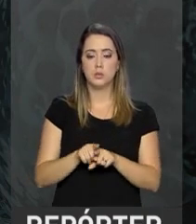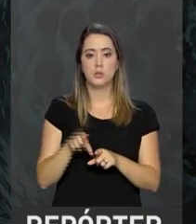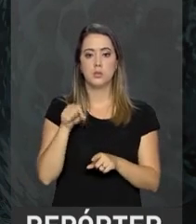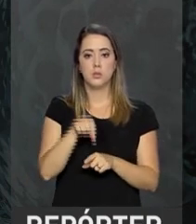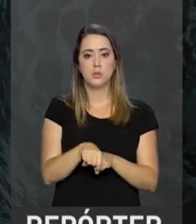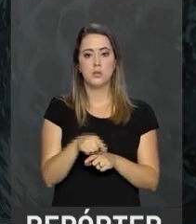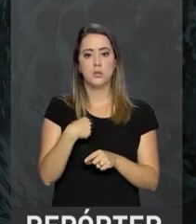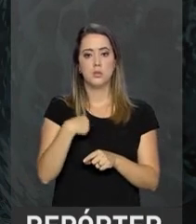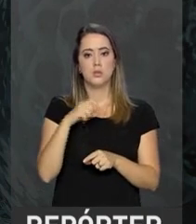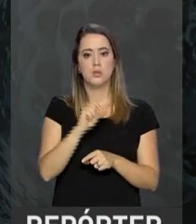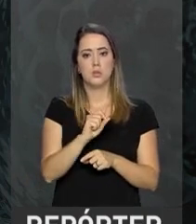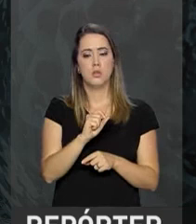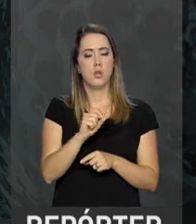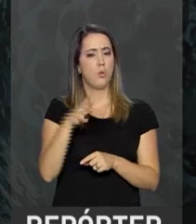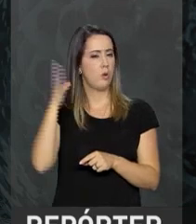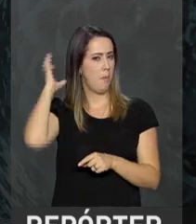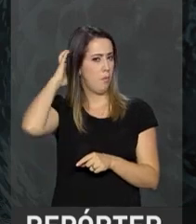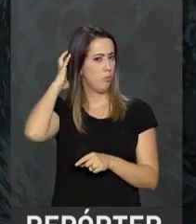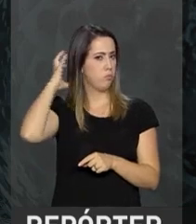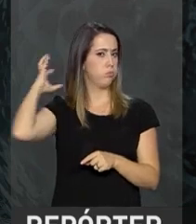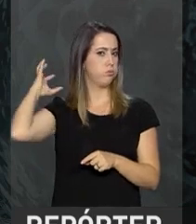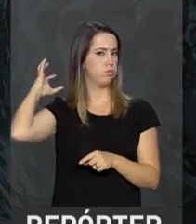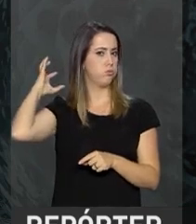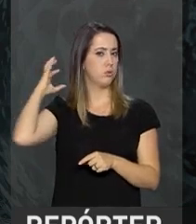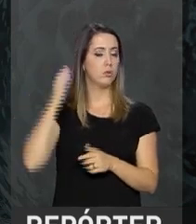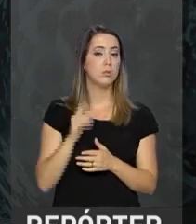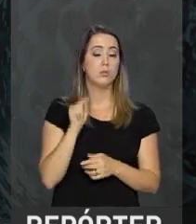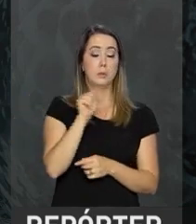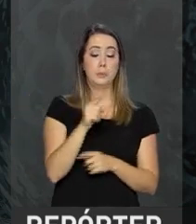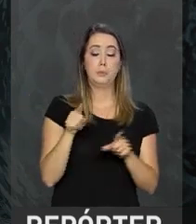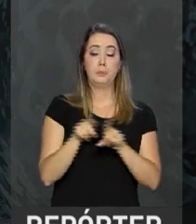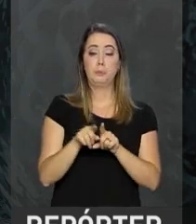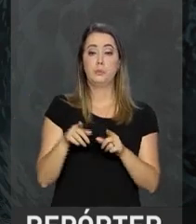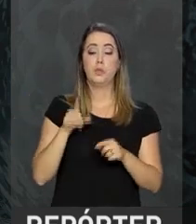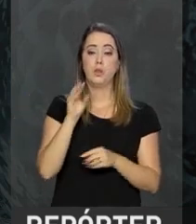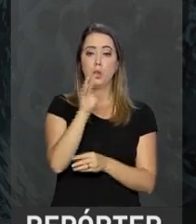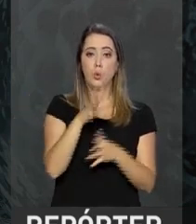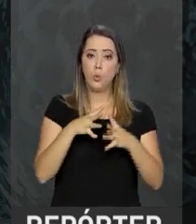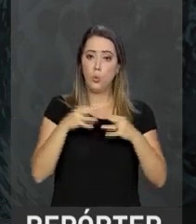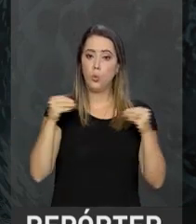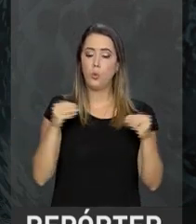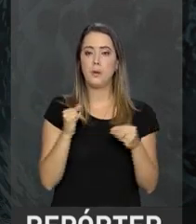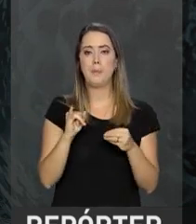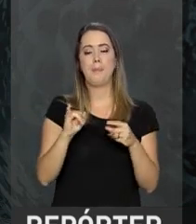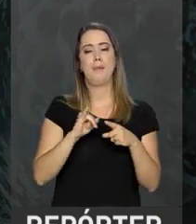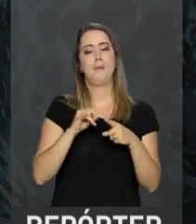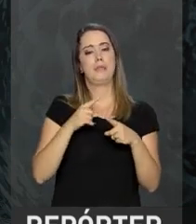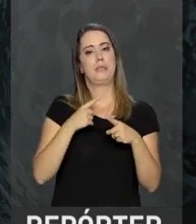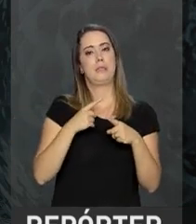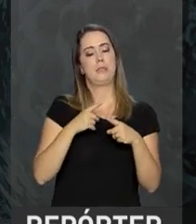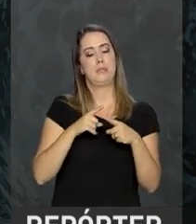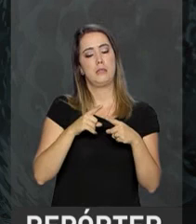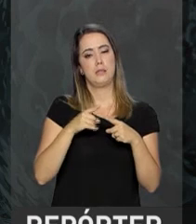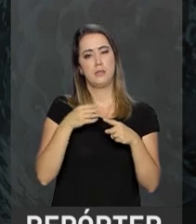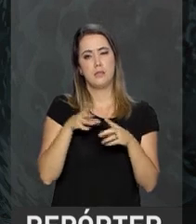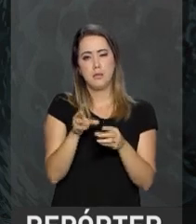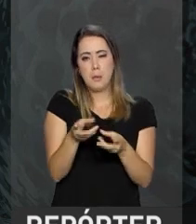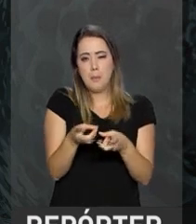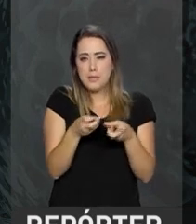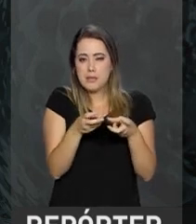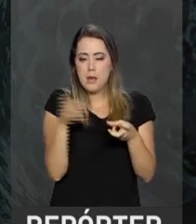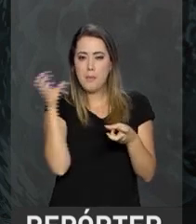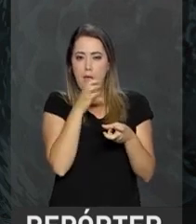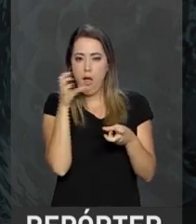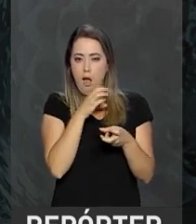da fontanela apesar de grave a meningite bacteriana tem cura desde que diagnosticada rapidamente tratada com um medicamento